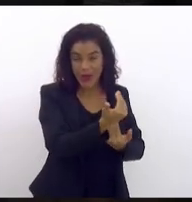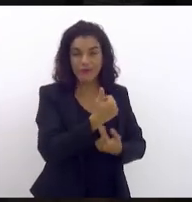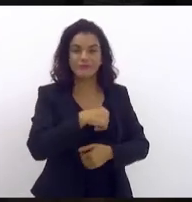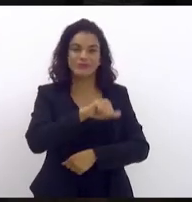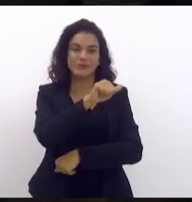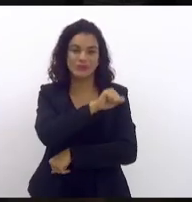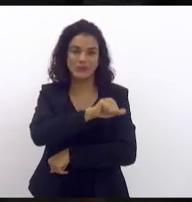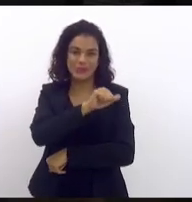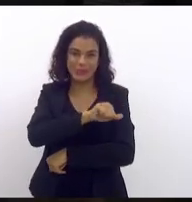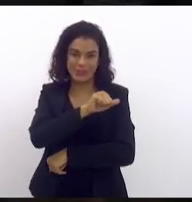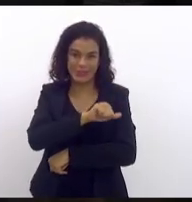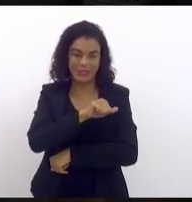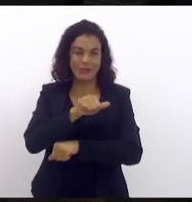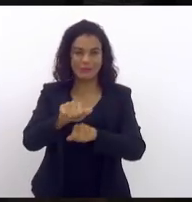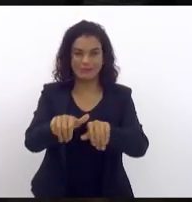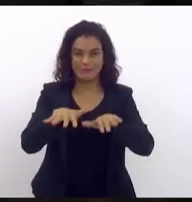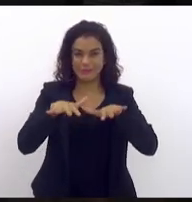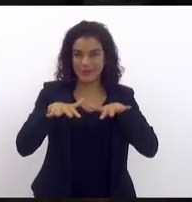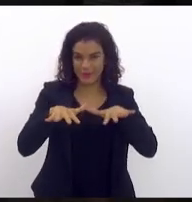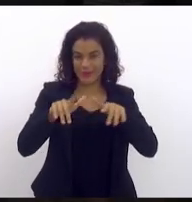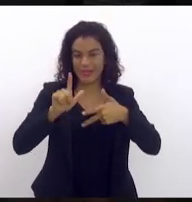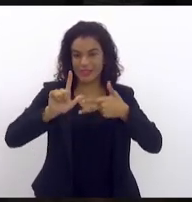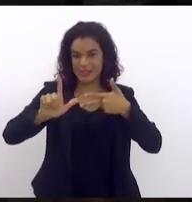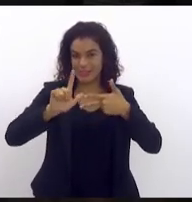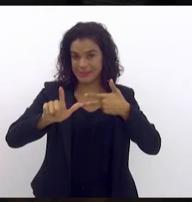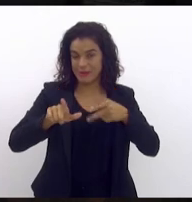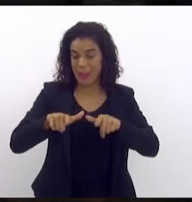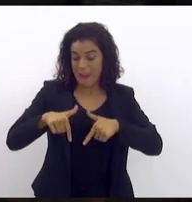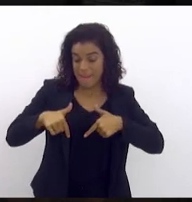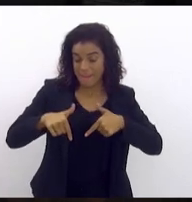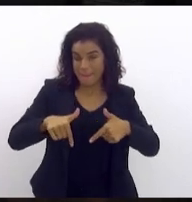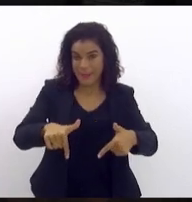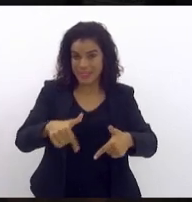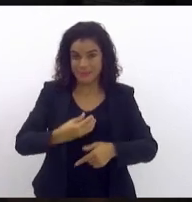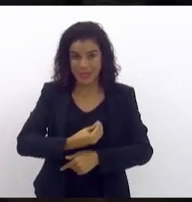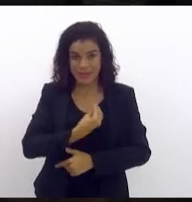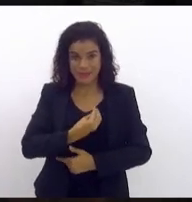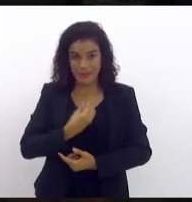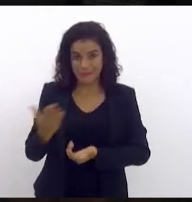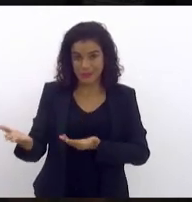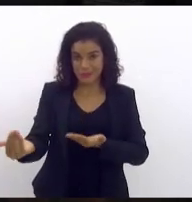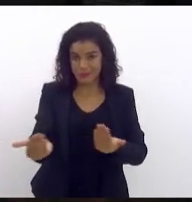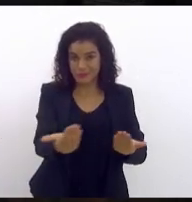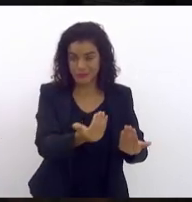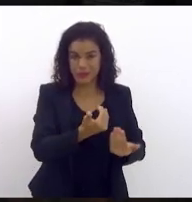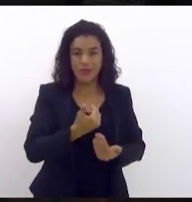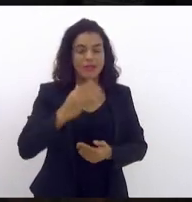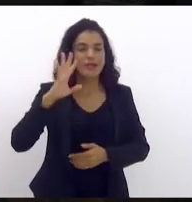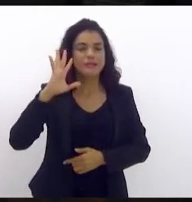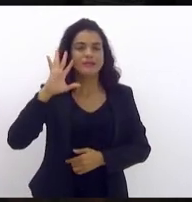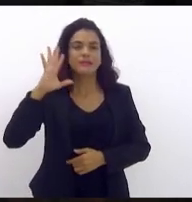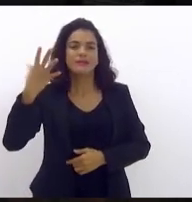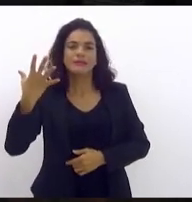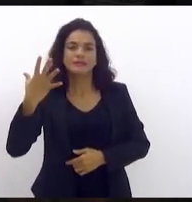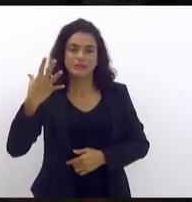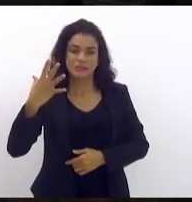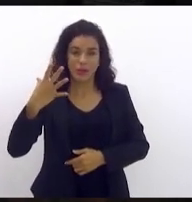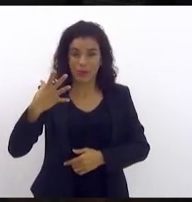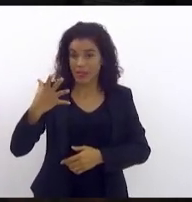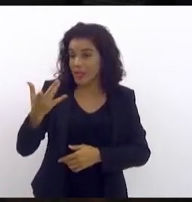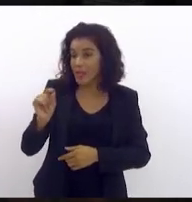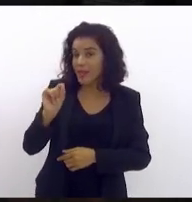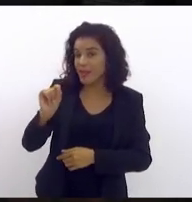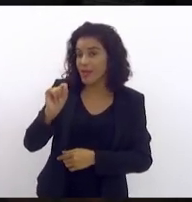processo legislativo promovendo a participação ativa da Juventude nas decisões que afetam suas